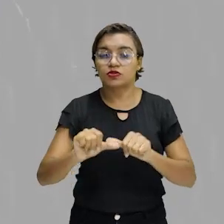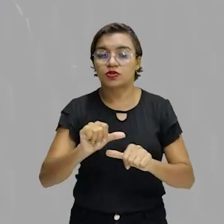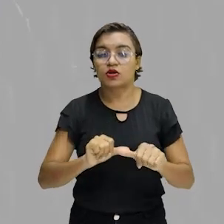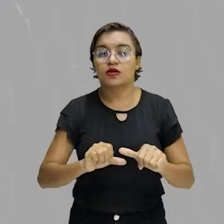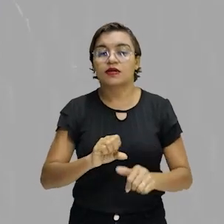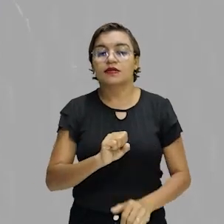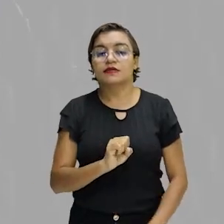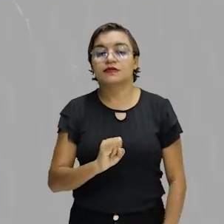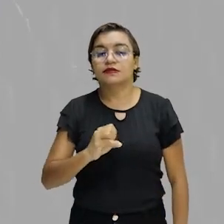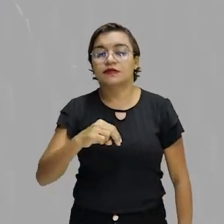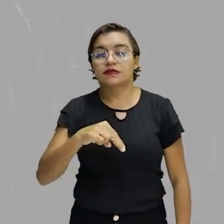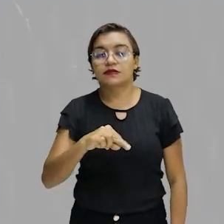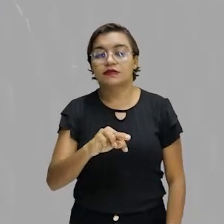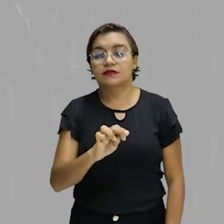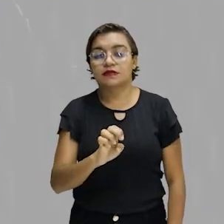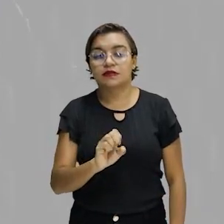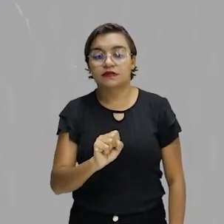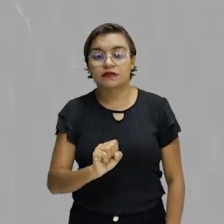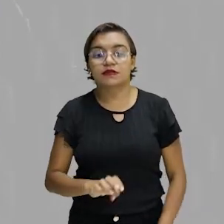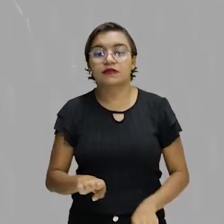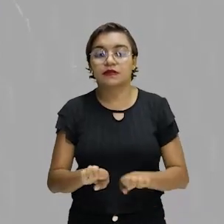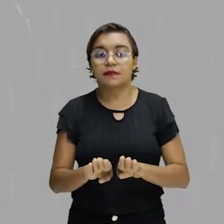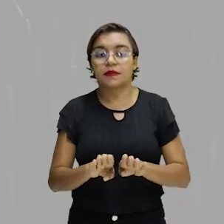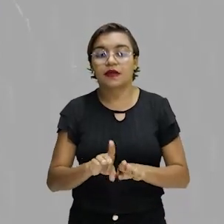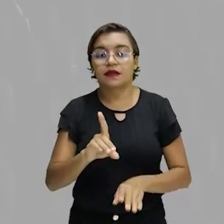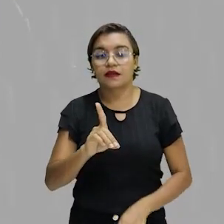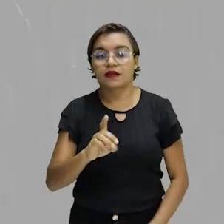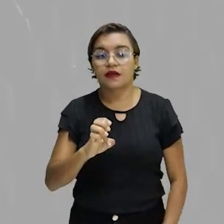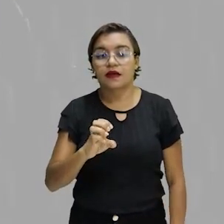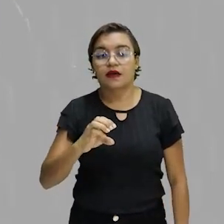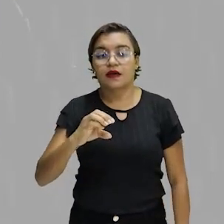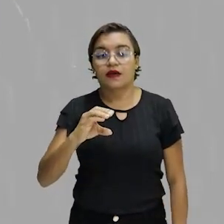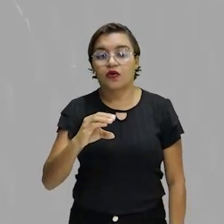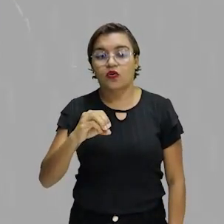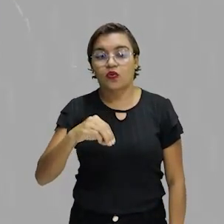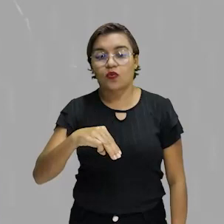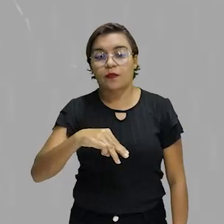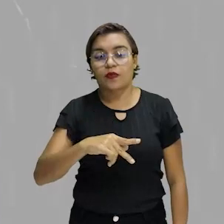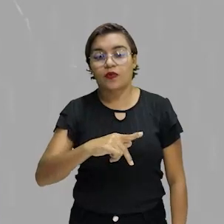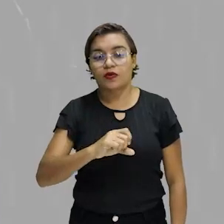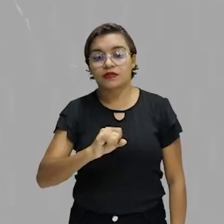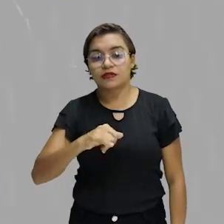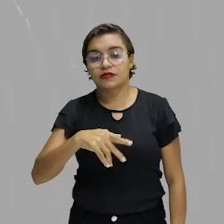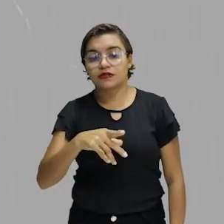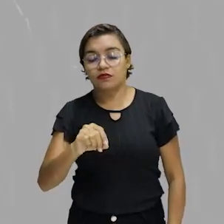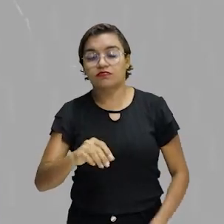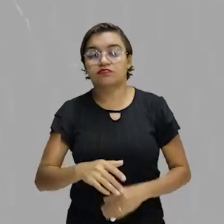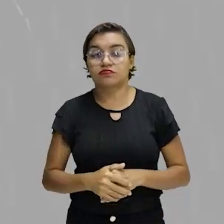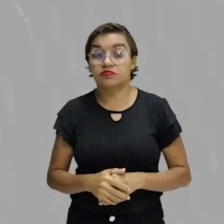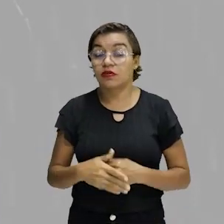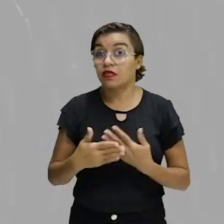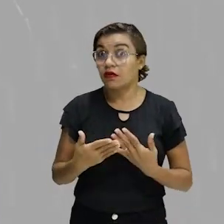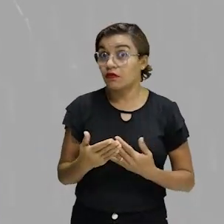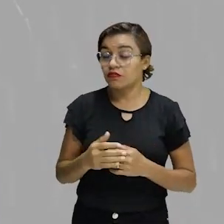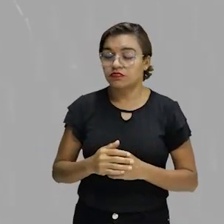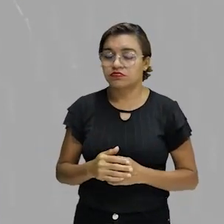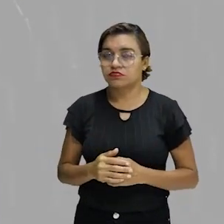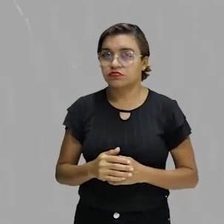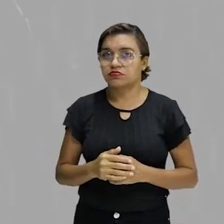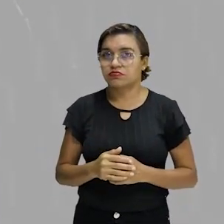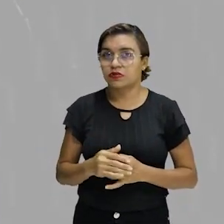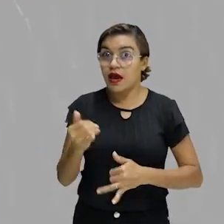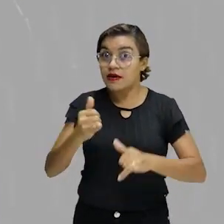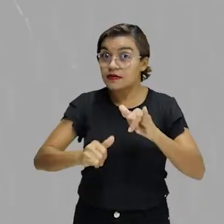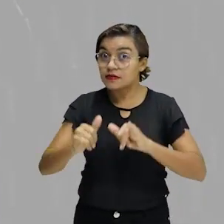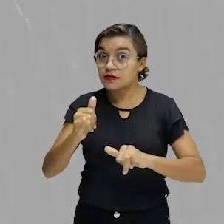de síntese e a reação de decomposição Então as substâncias inorgânicas quando elas reagem entre